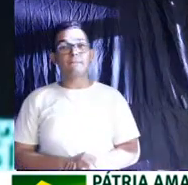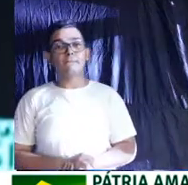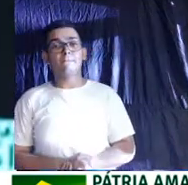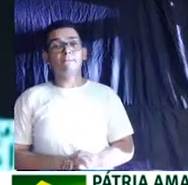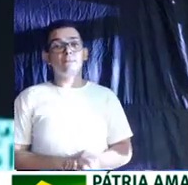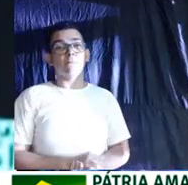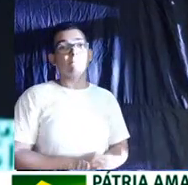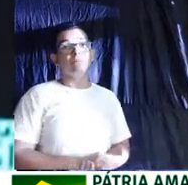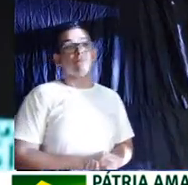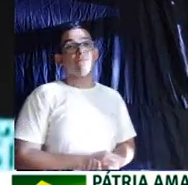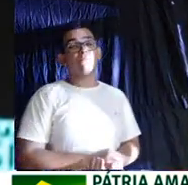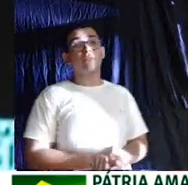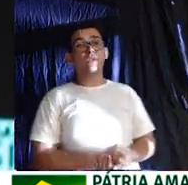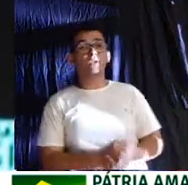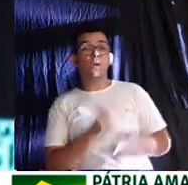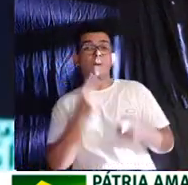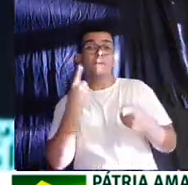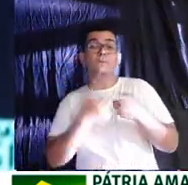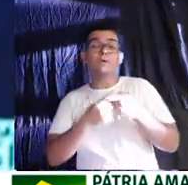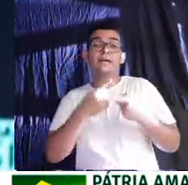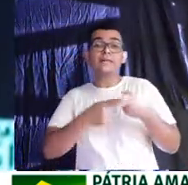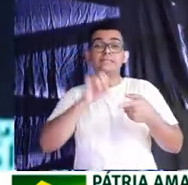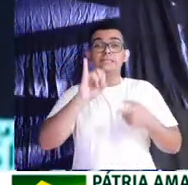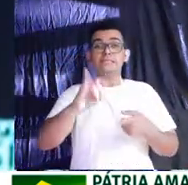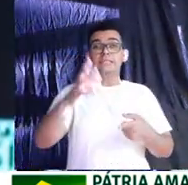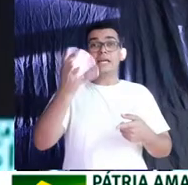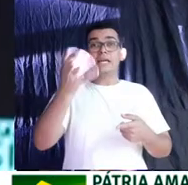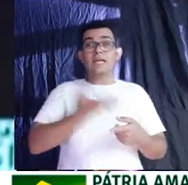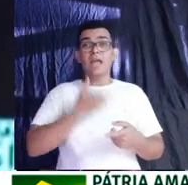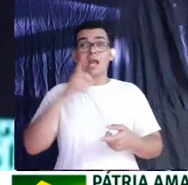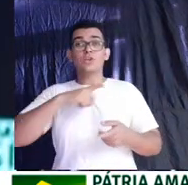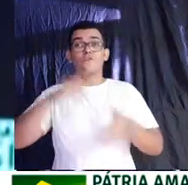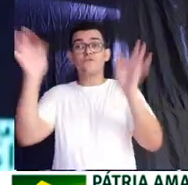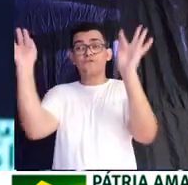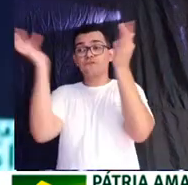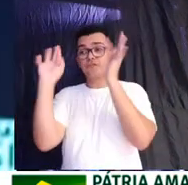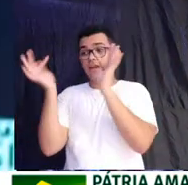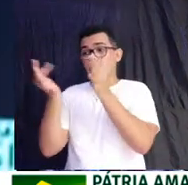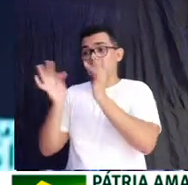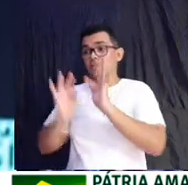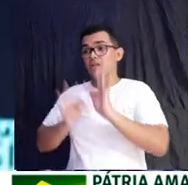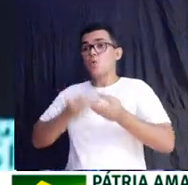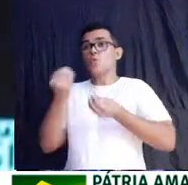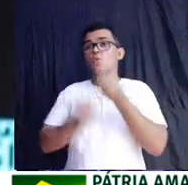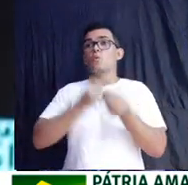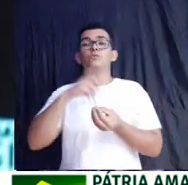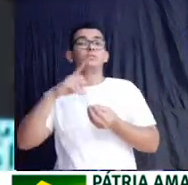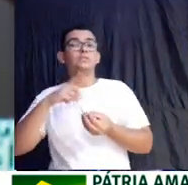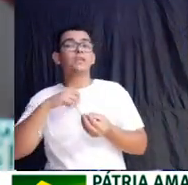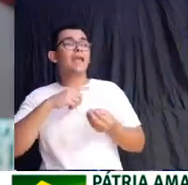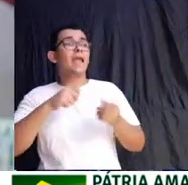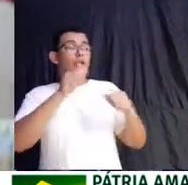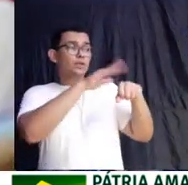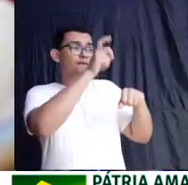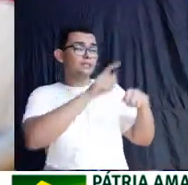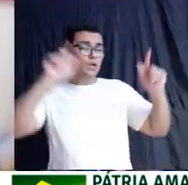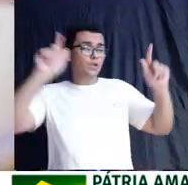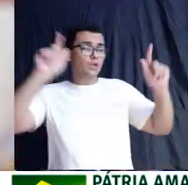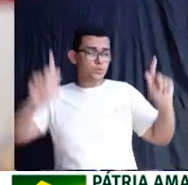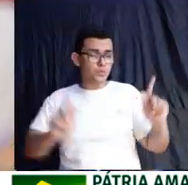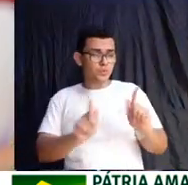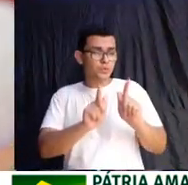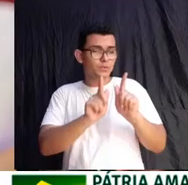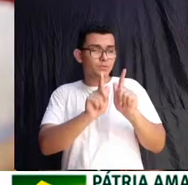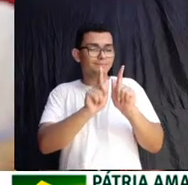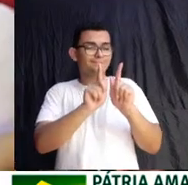Pra me sentir feliz eu tenho uma saída. Mas ver você ficar de vez a minha vida. Perto dos